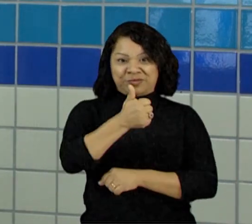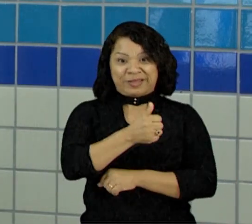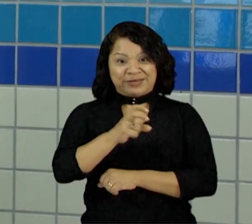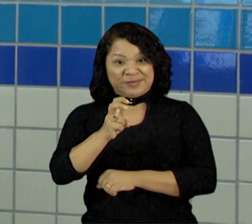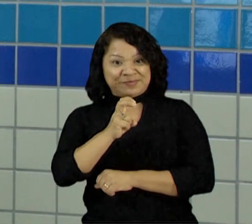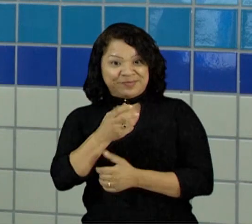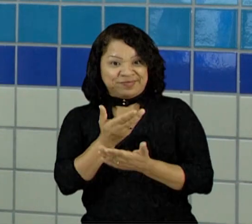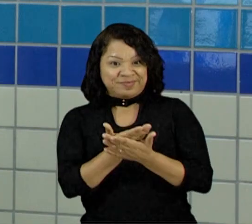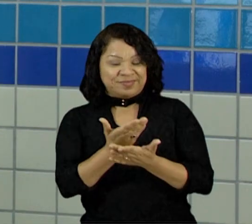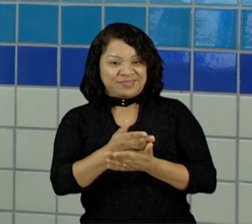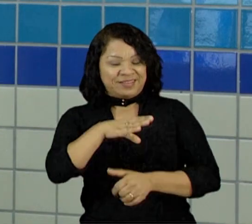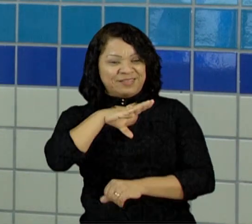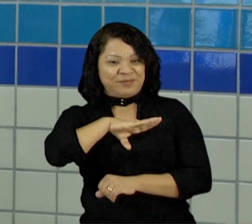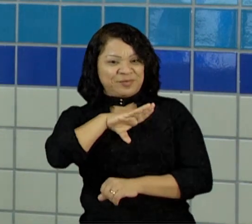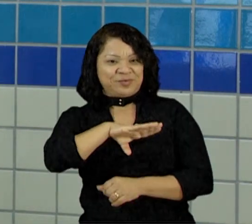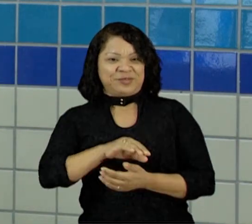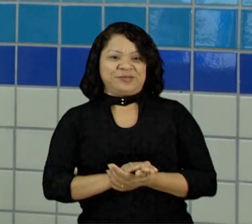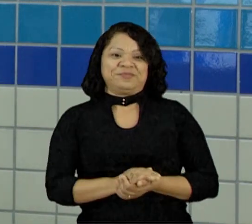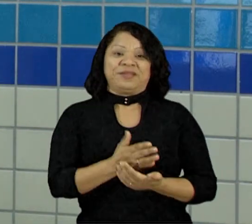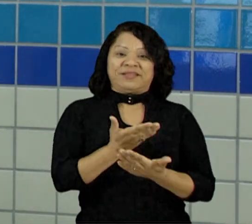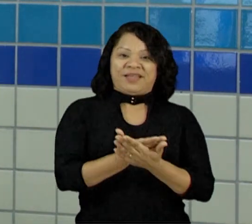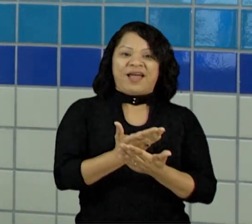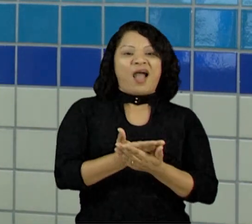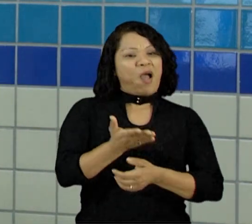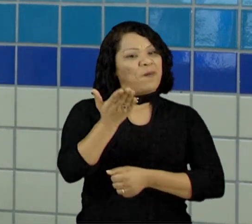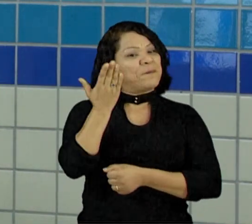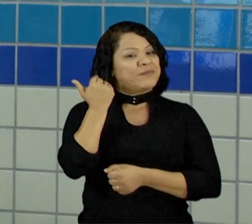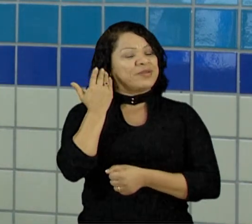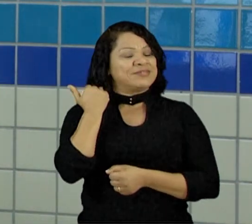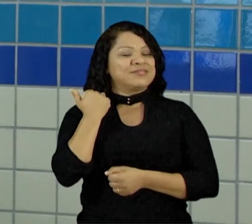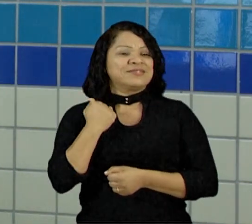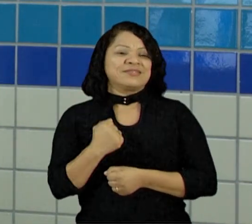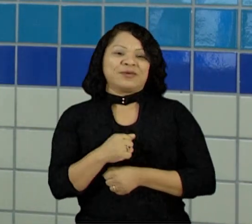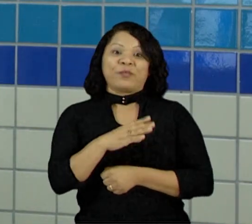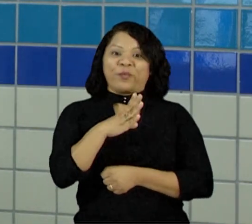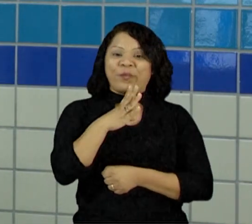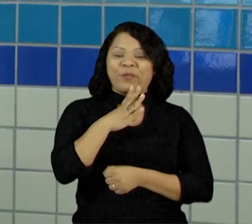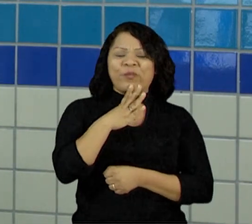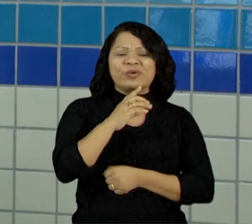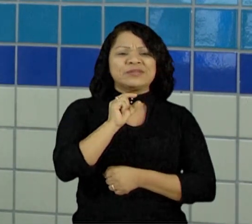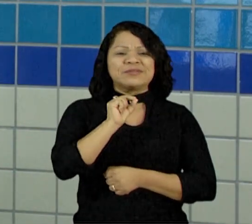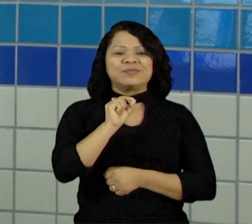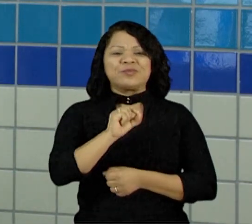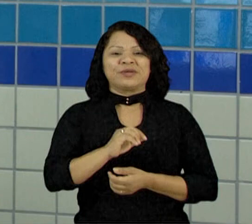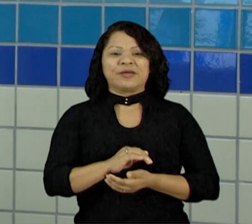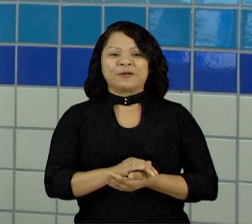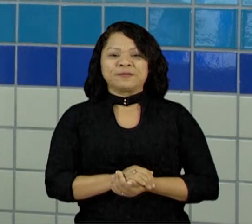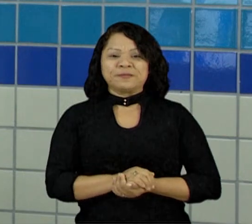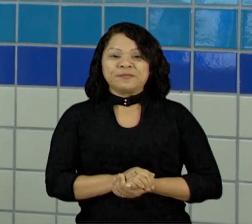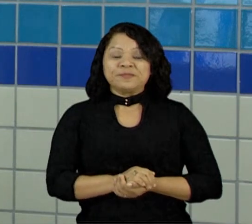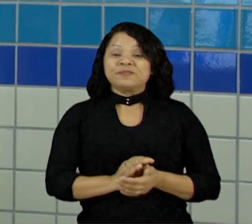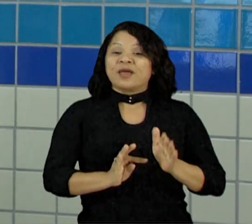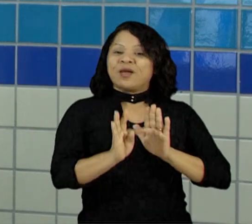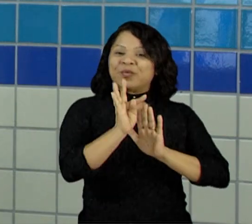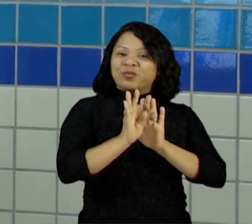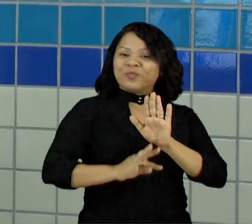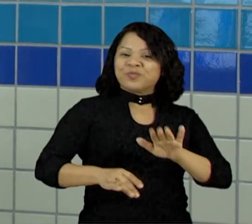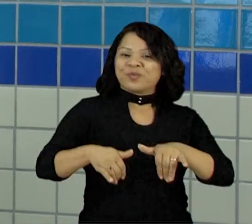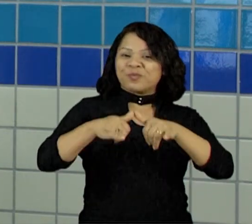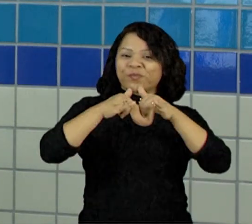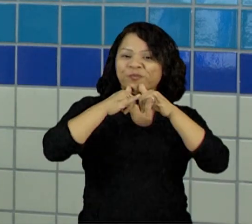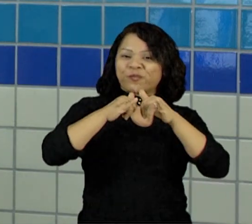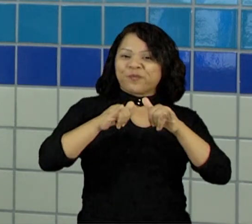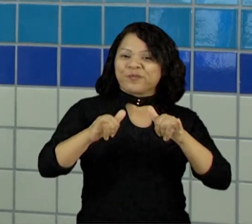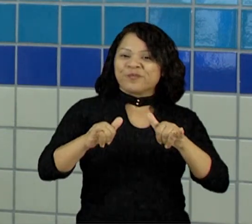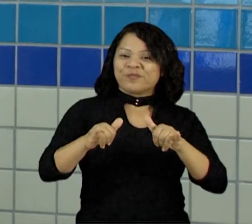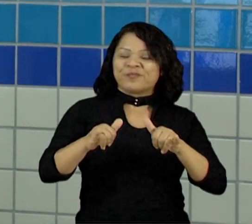portuguesa. Na aula passada, nós conhecemos sobre o texto informativo,